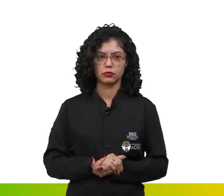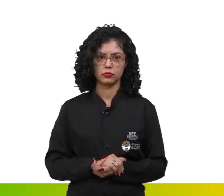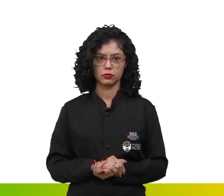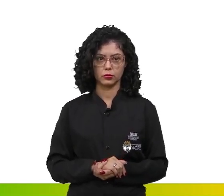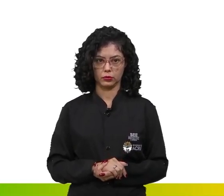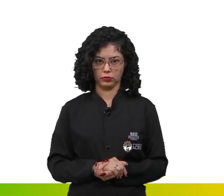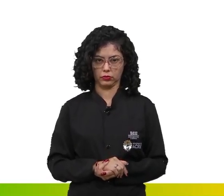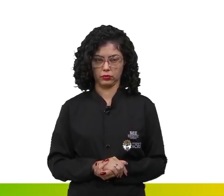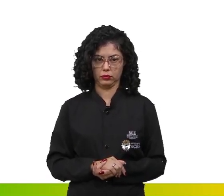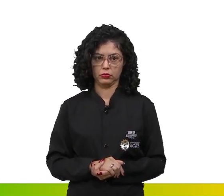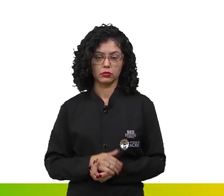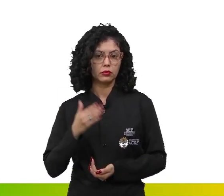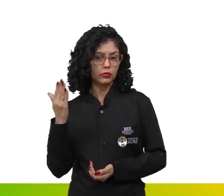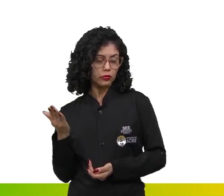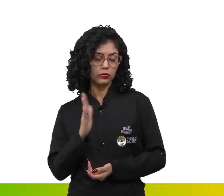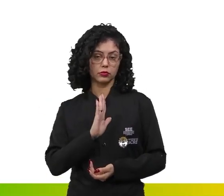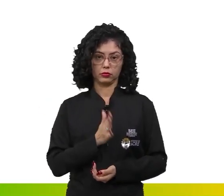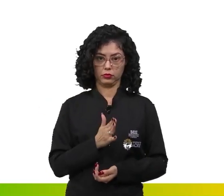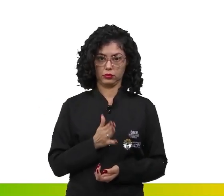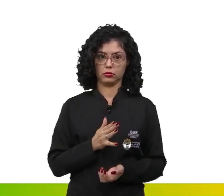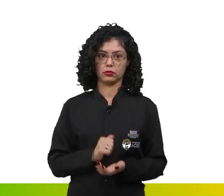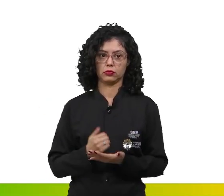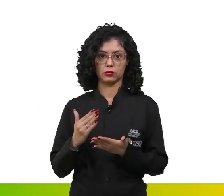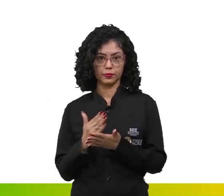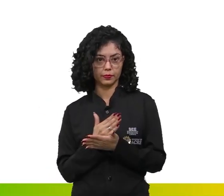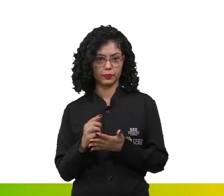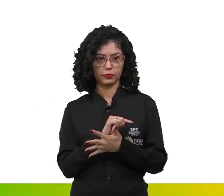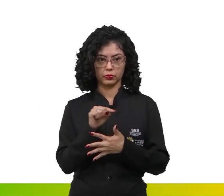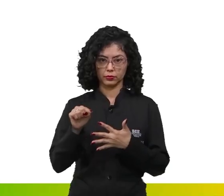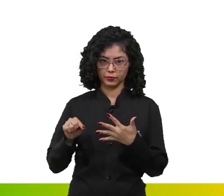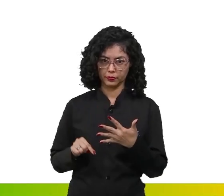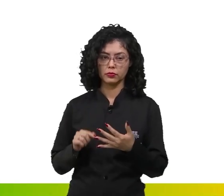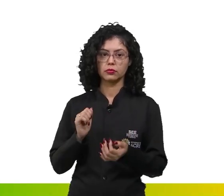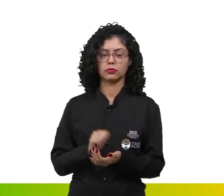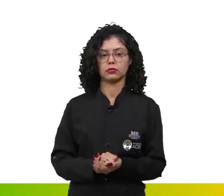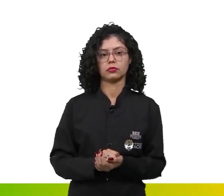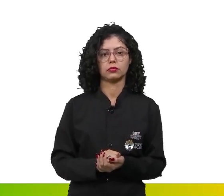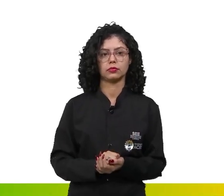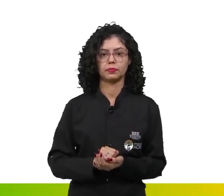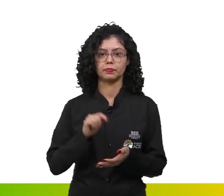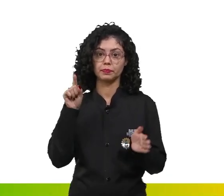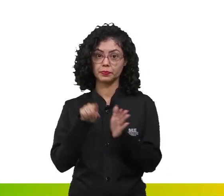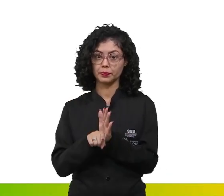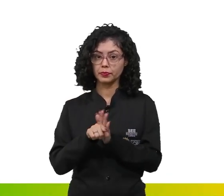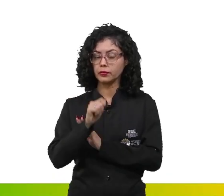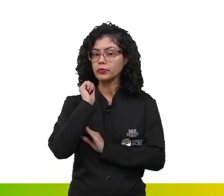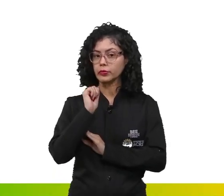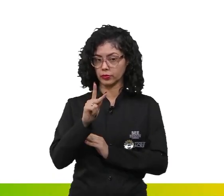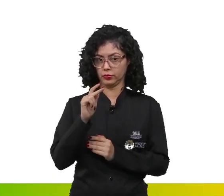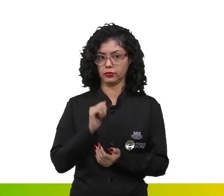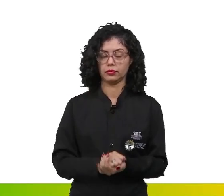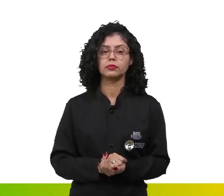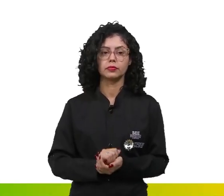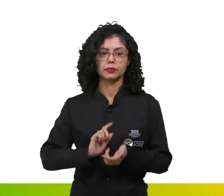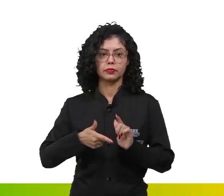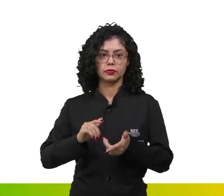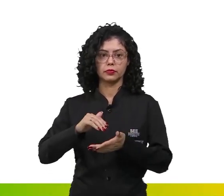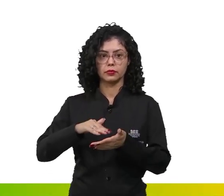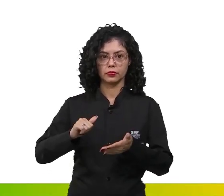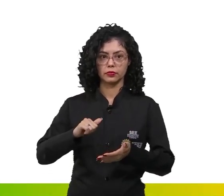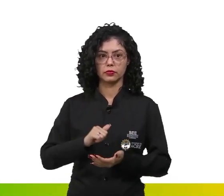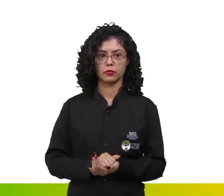alternativas. Aqui a gente já... Alguma dessas alternativas é a nossa questão. Então a gente já eliminaria a letra